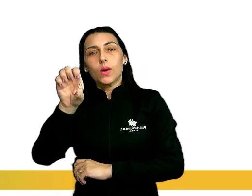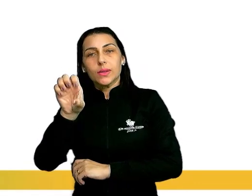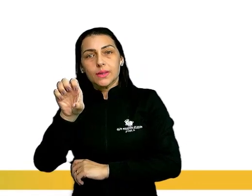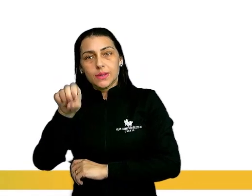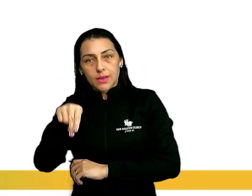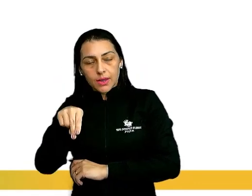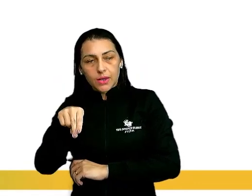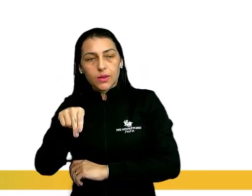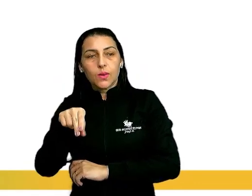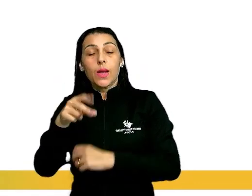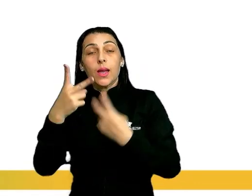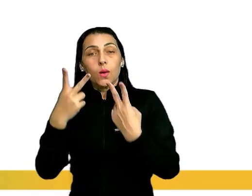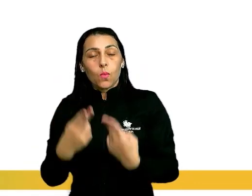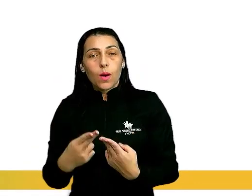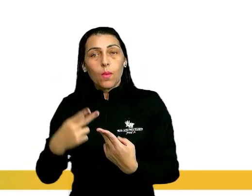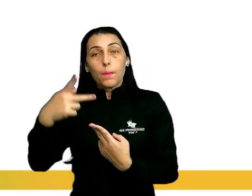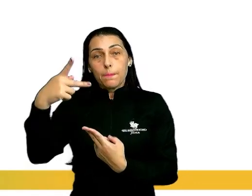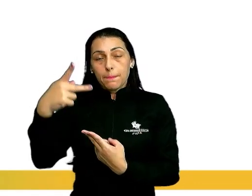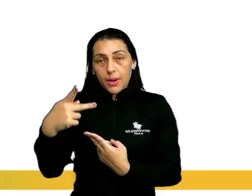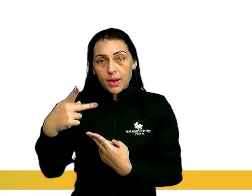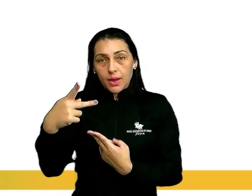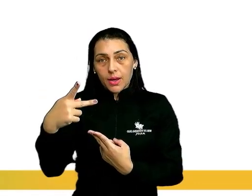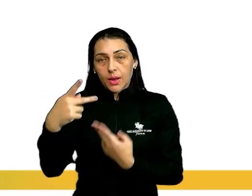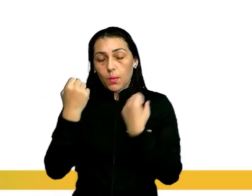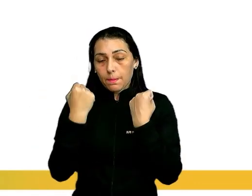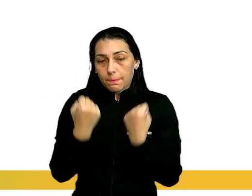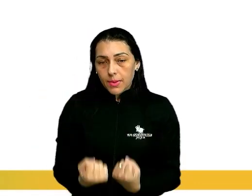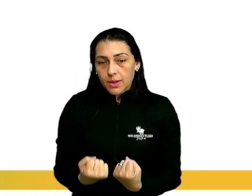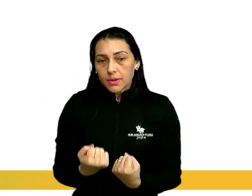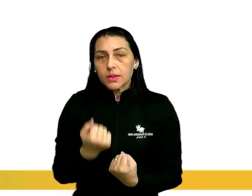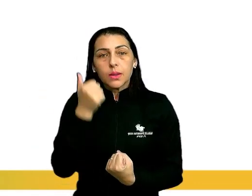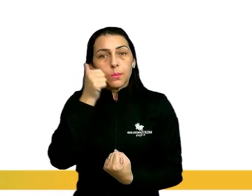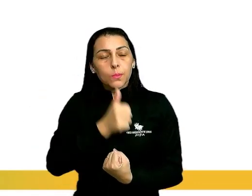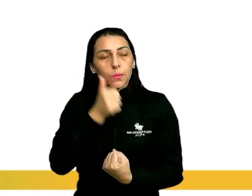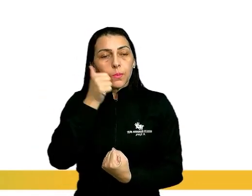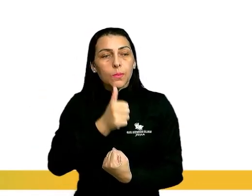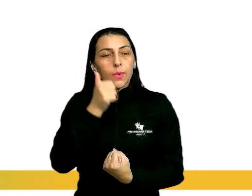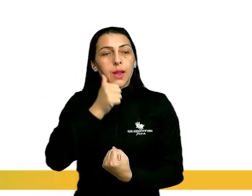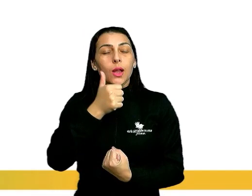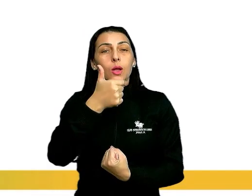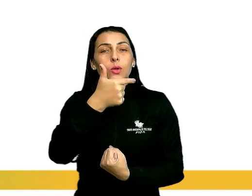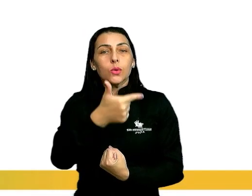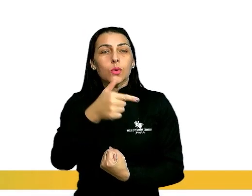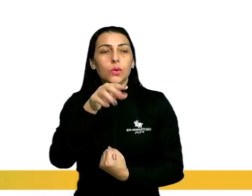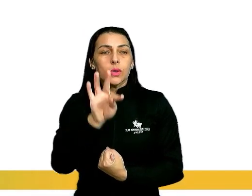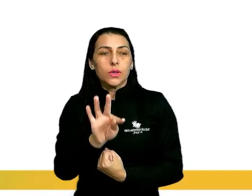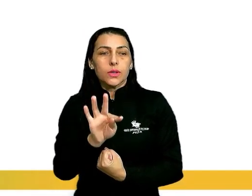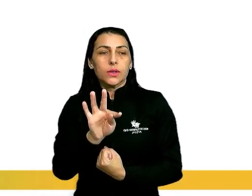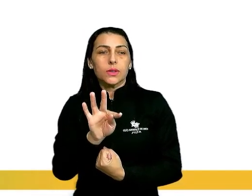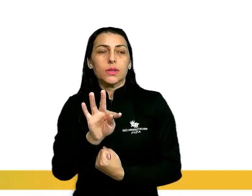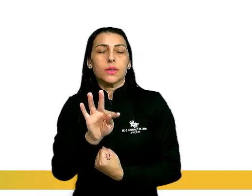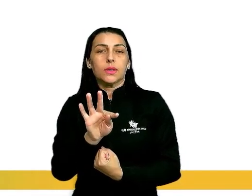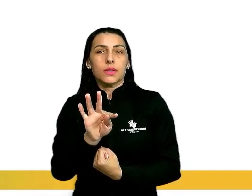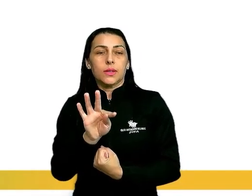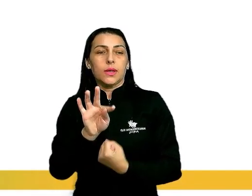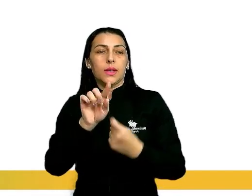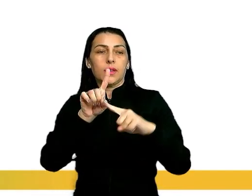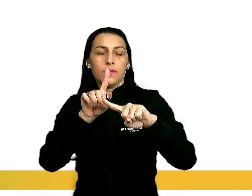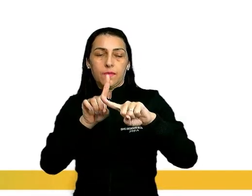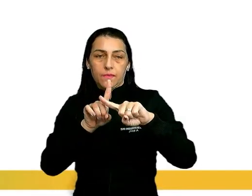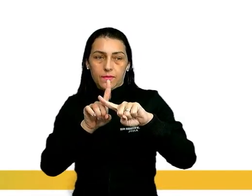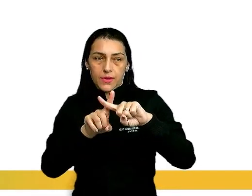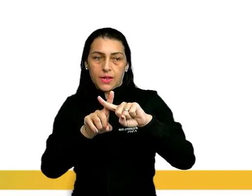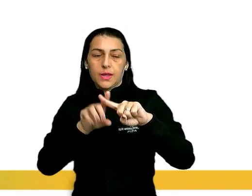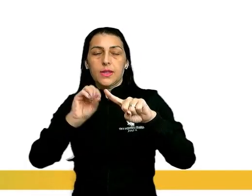gra igual o peso da atleta 2T vai ser o produto do seno de 10 que